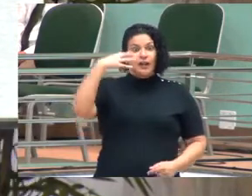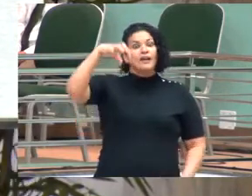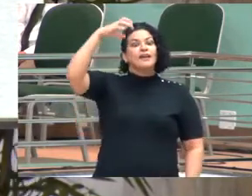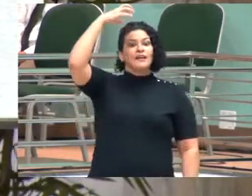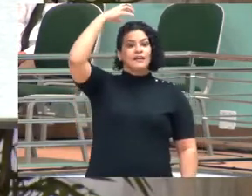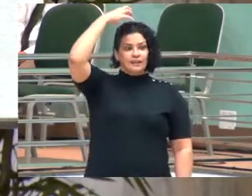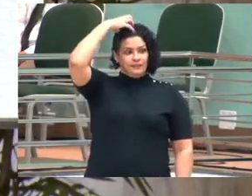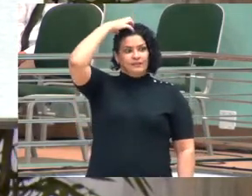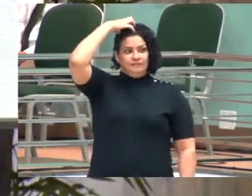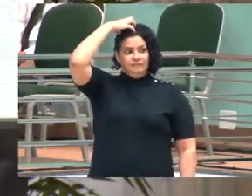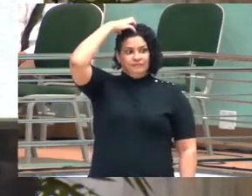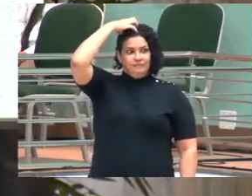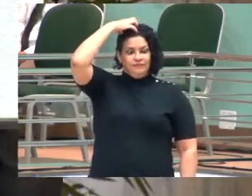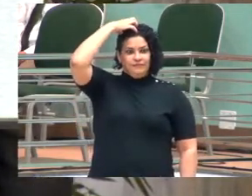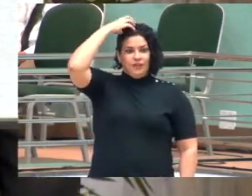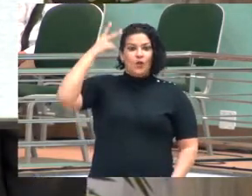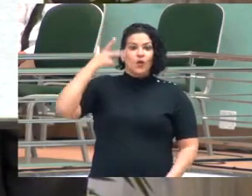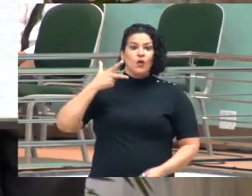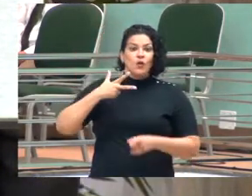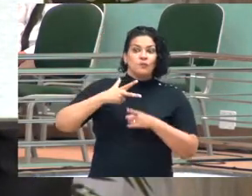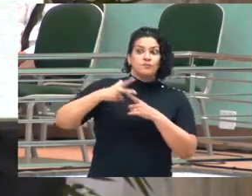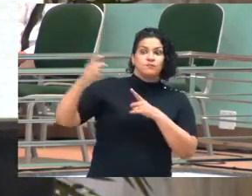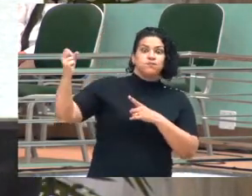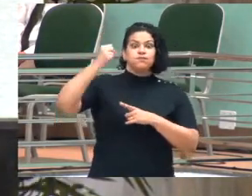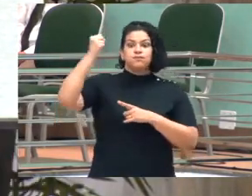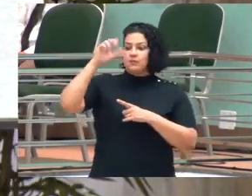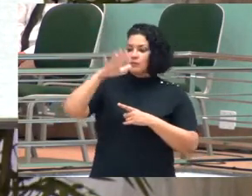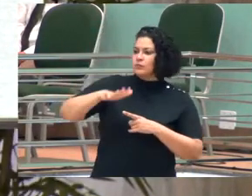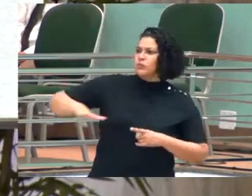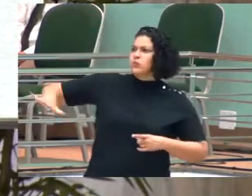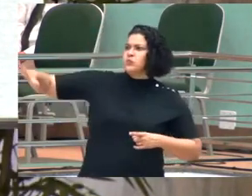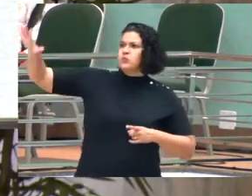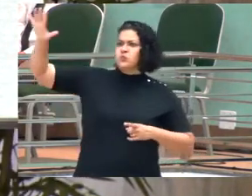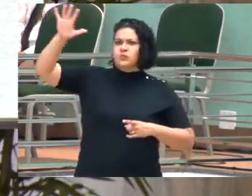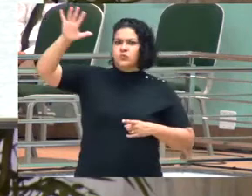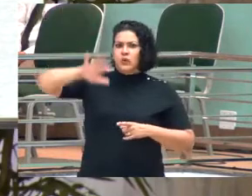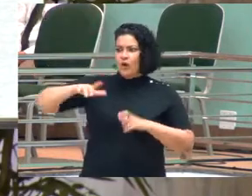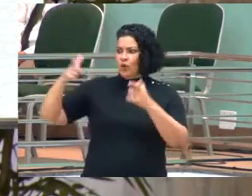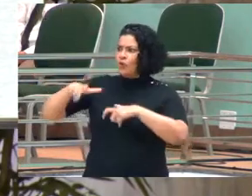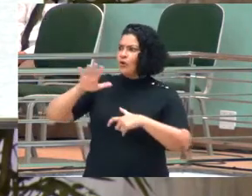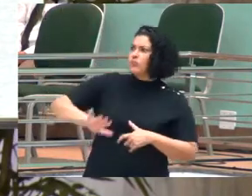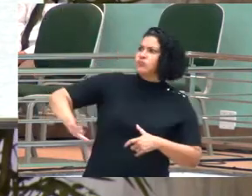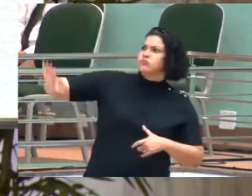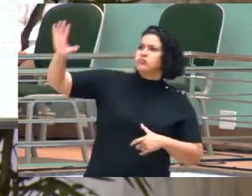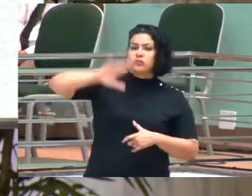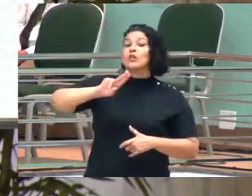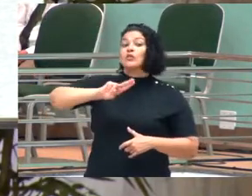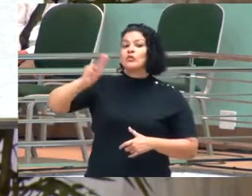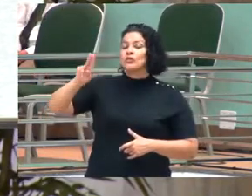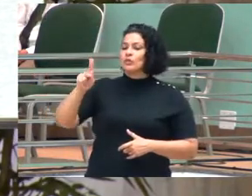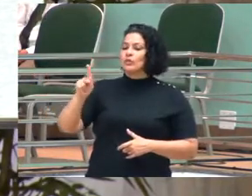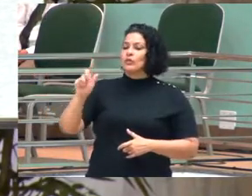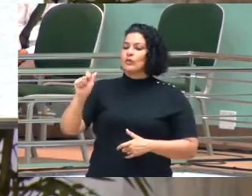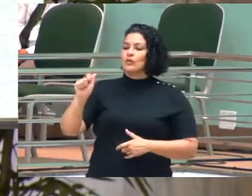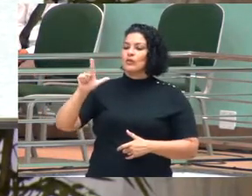Alexandre o Grande conquista toda a Palestina. Esse jovem era muito promissor,